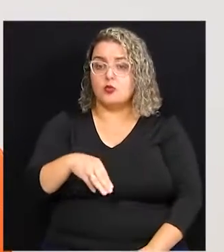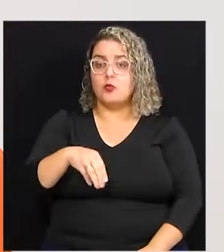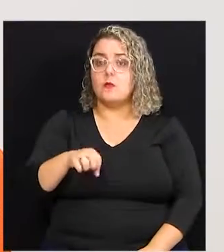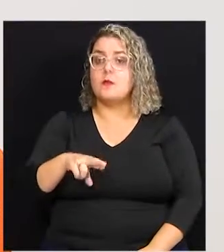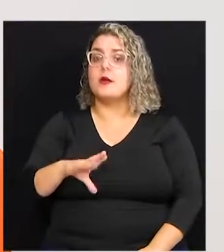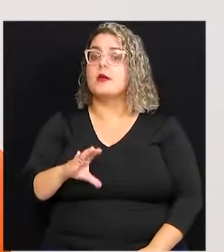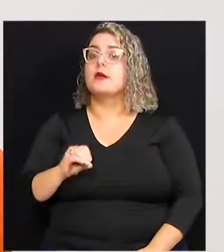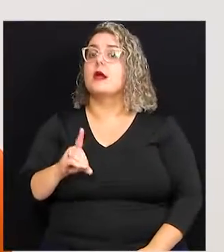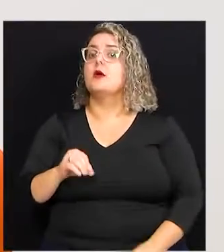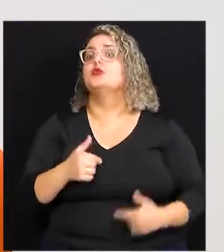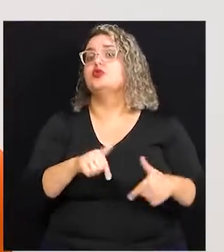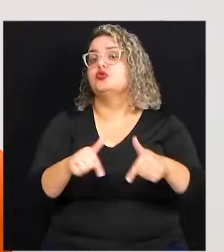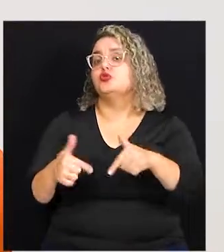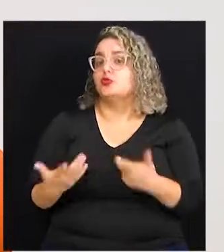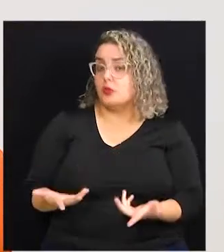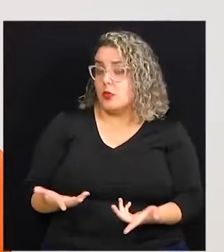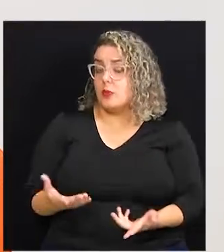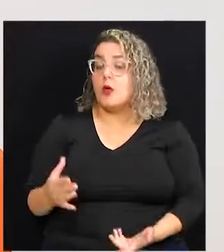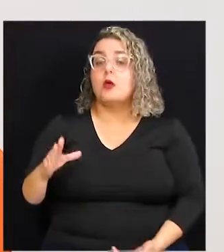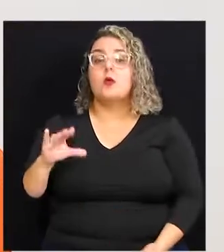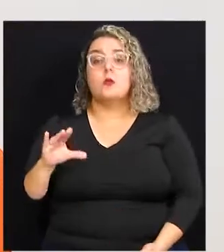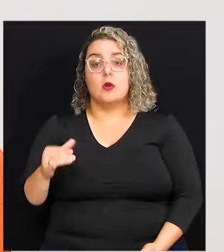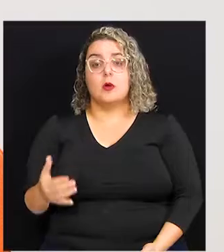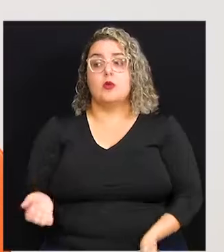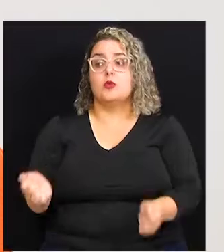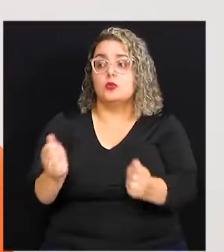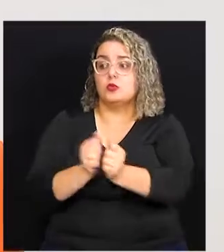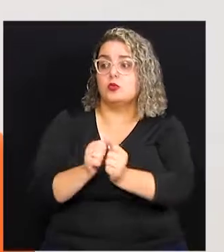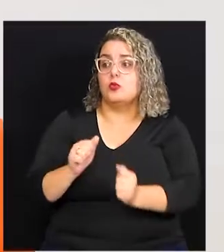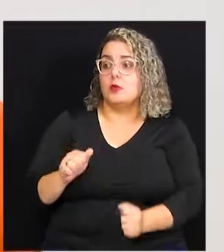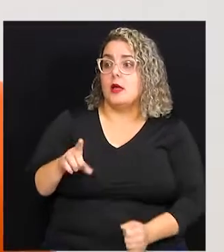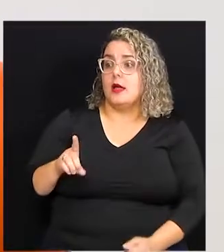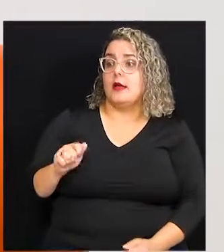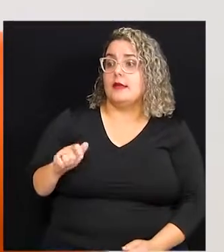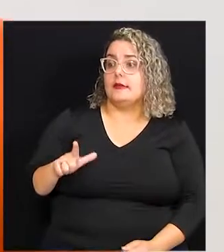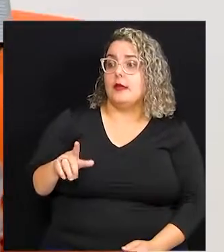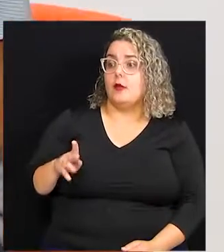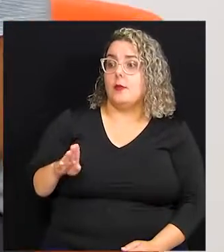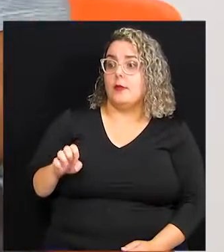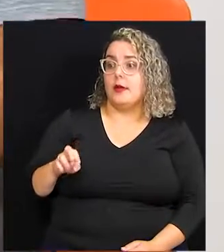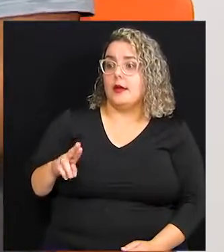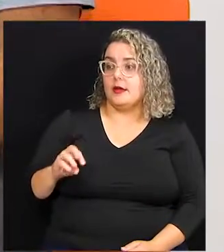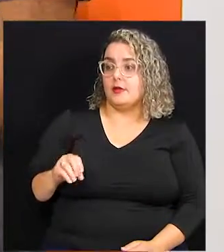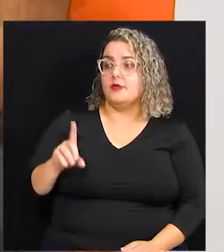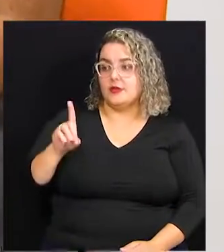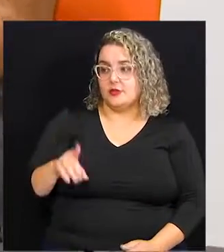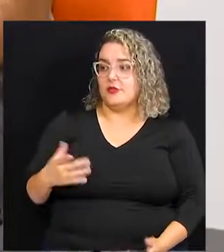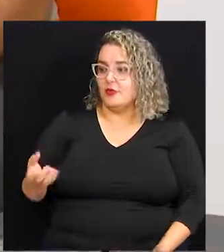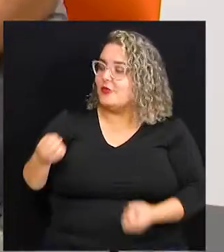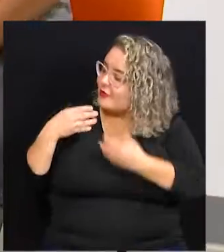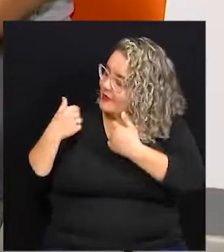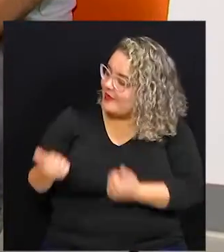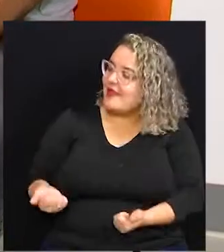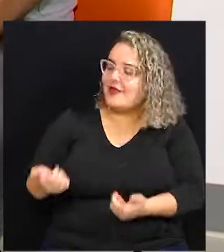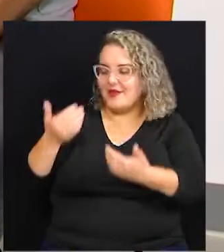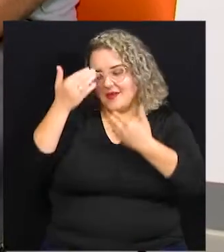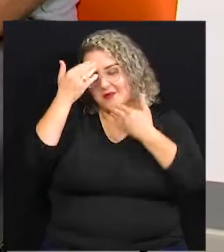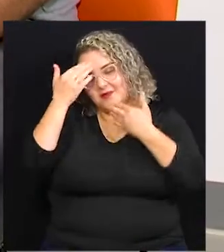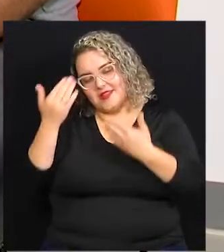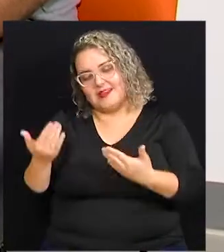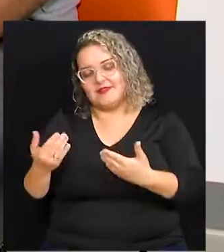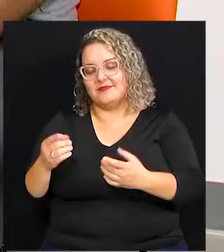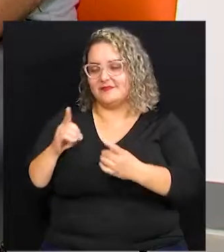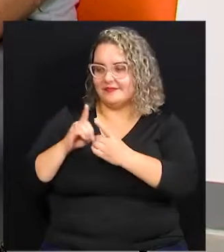é? Pessoas que vão se tornar cientistas. Estou aqui com o Adalberto, que é diretor aqui. Tudo bem com o senhor? Muito obrigado por atender a